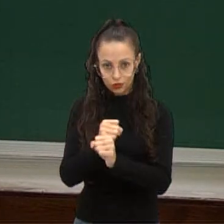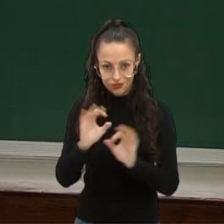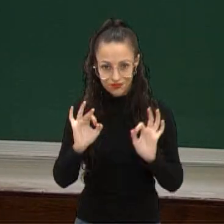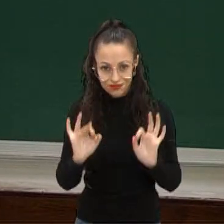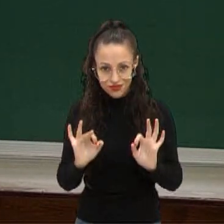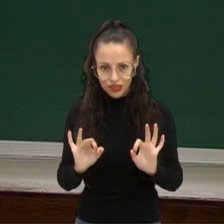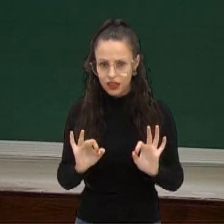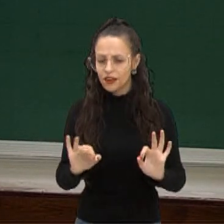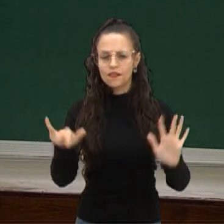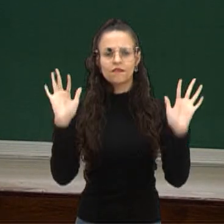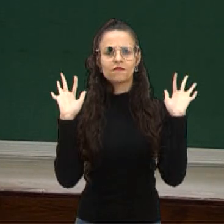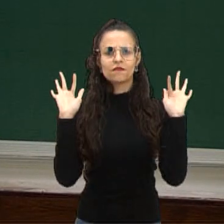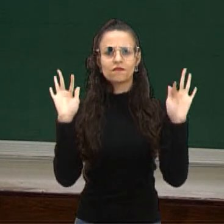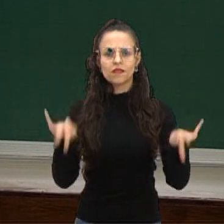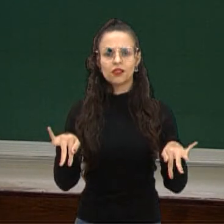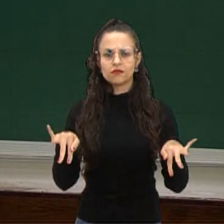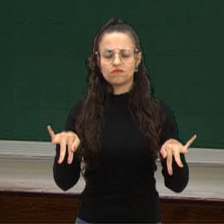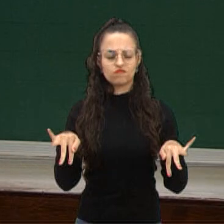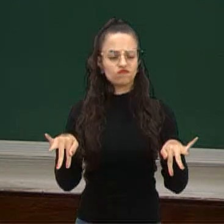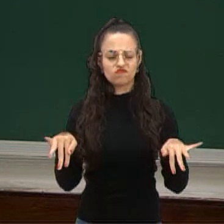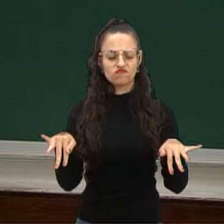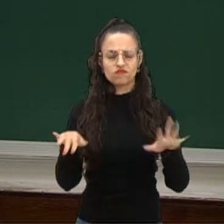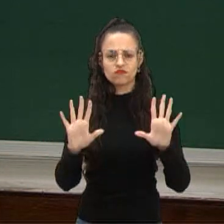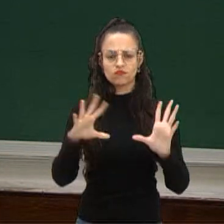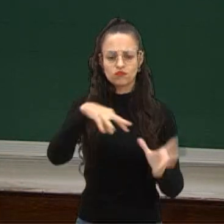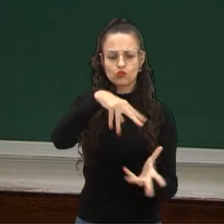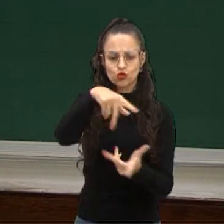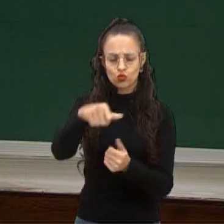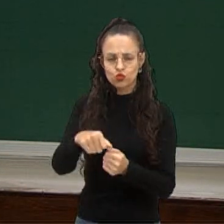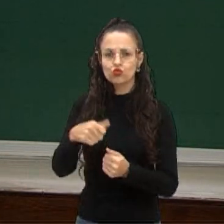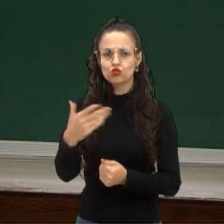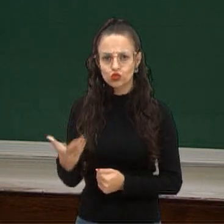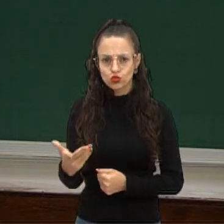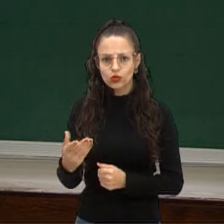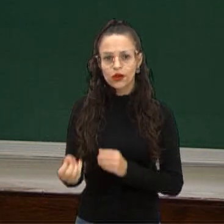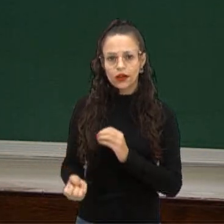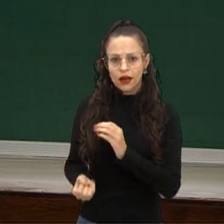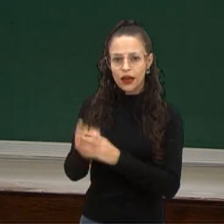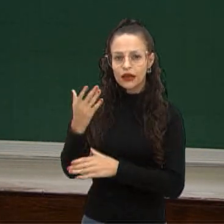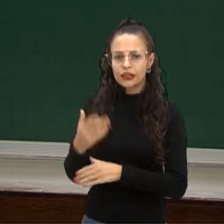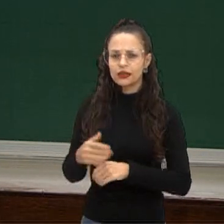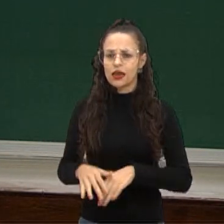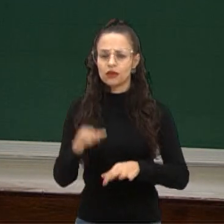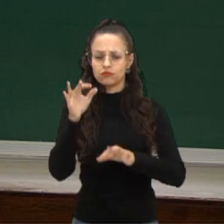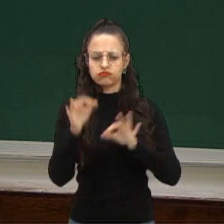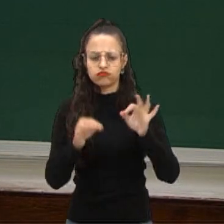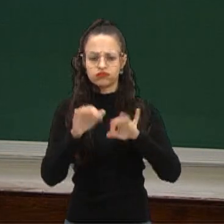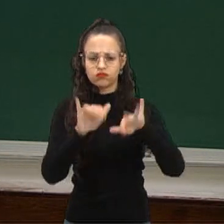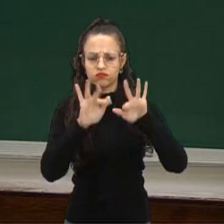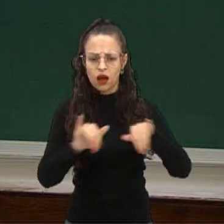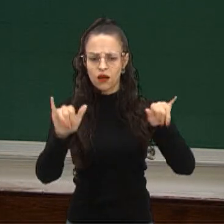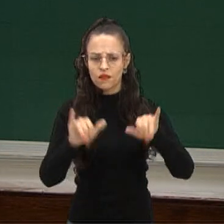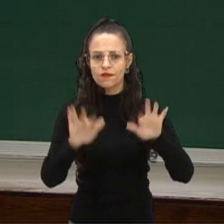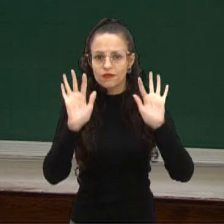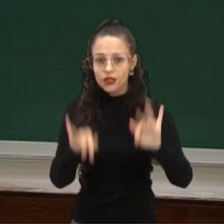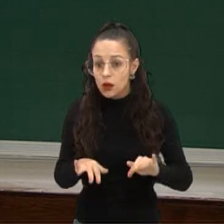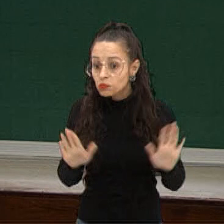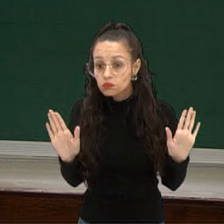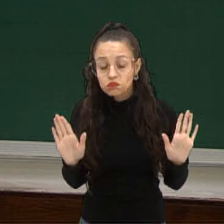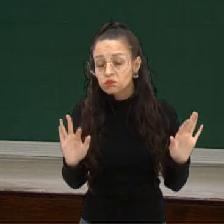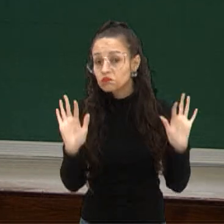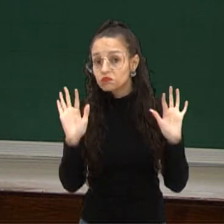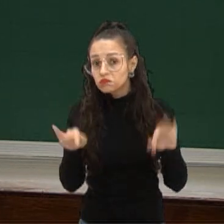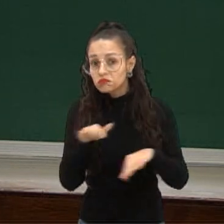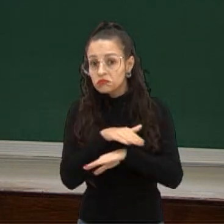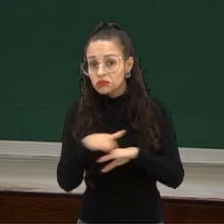né? Que ia ser o fim dos tempos, aí surgiu a ideia e os conceitos do juízo final. Aí, como não acabou,